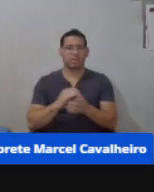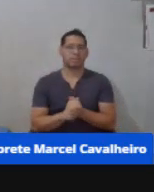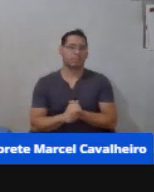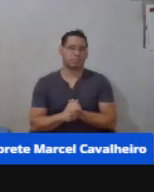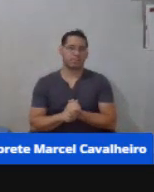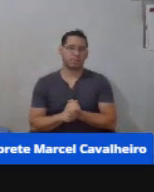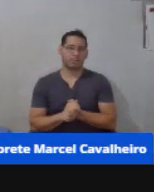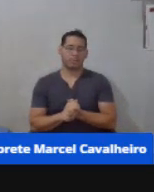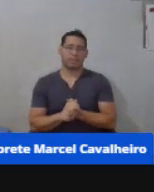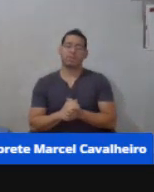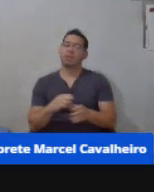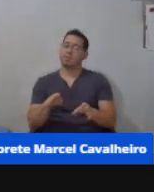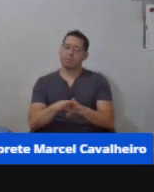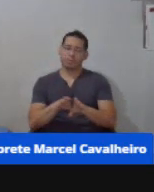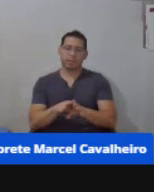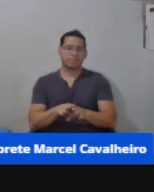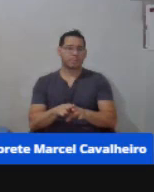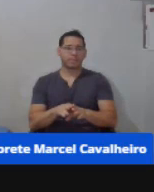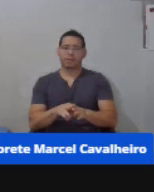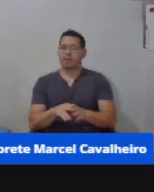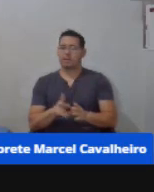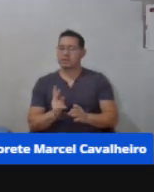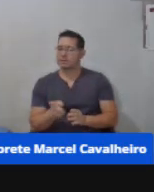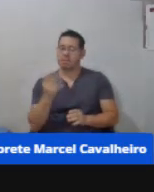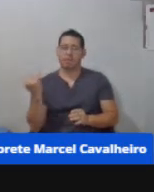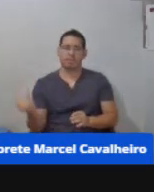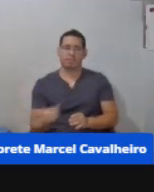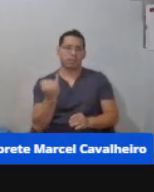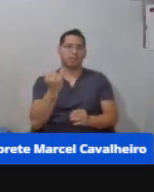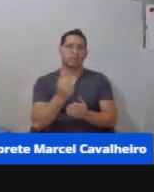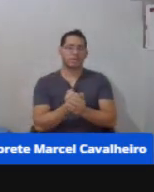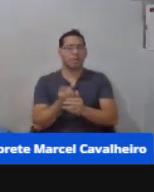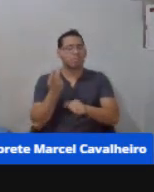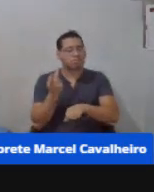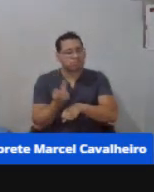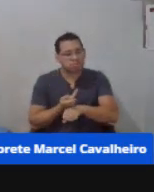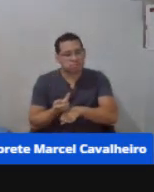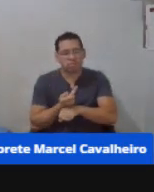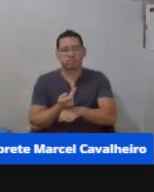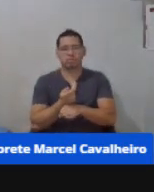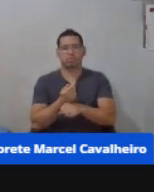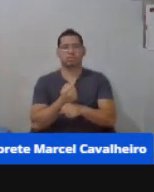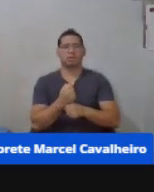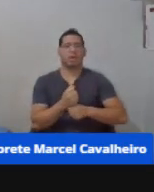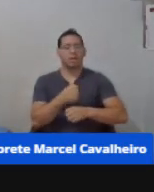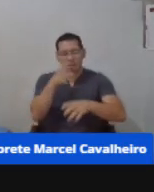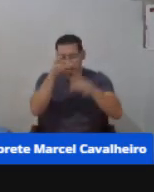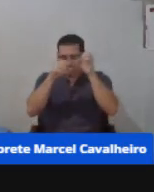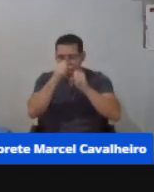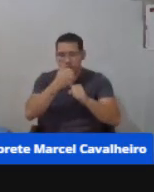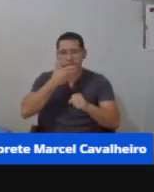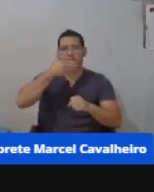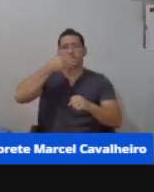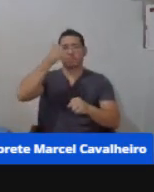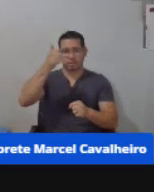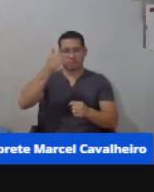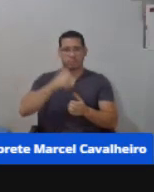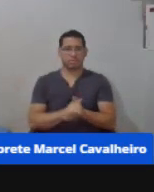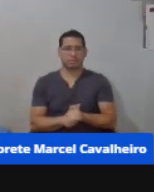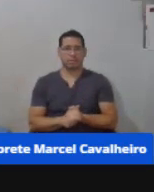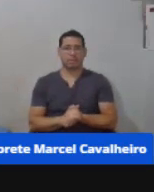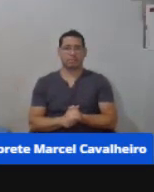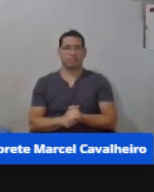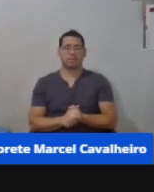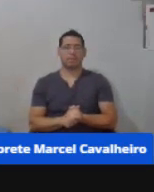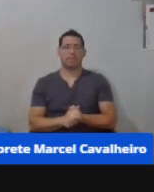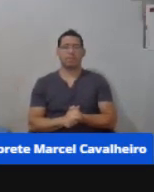ao reconhecimento, busca e consolidação das aprendizagens para os devires de